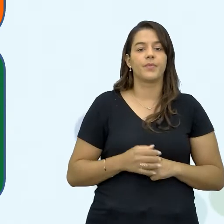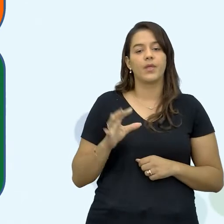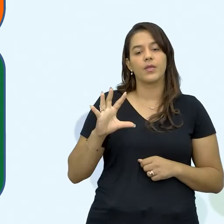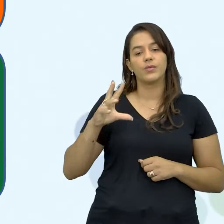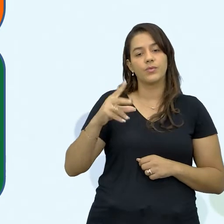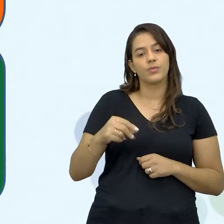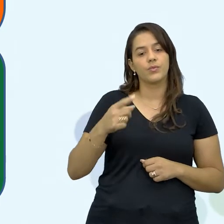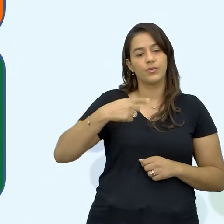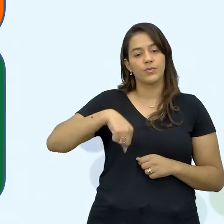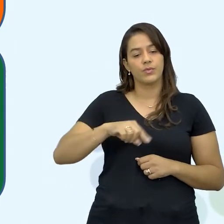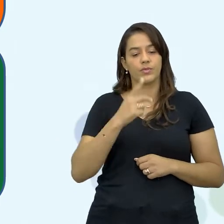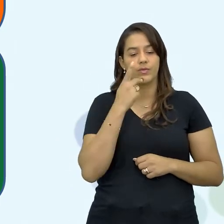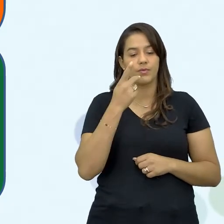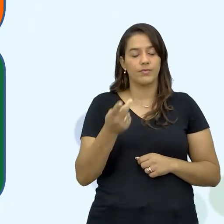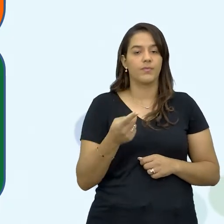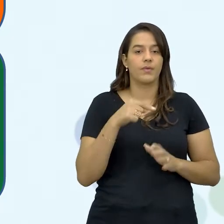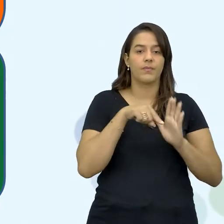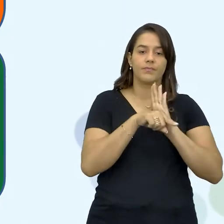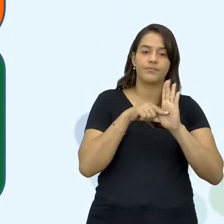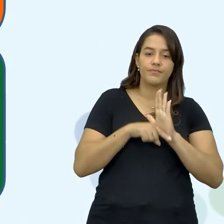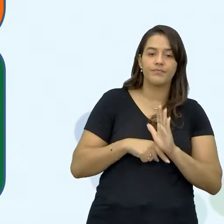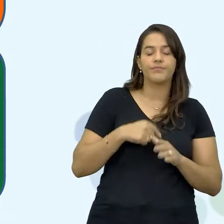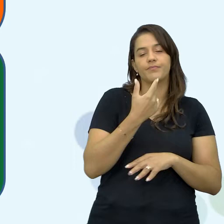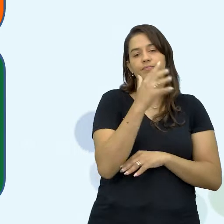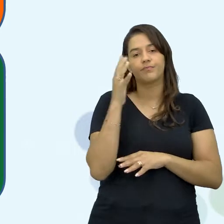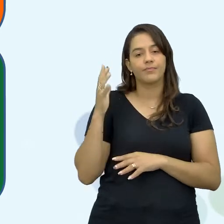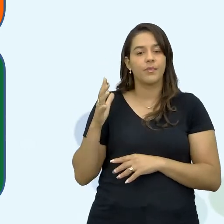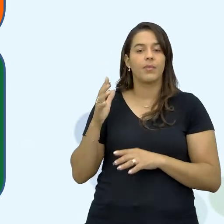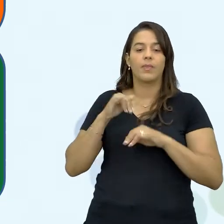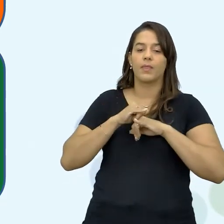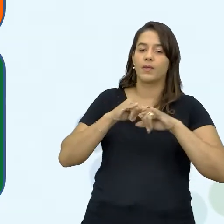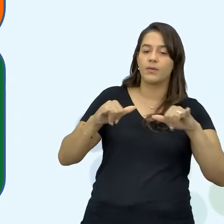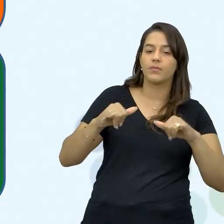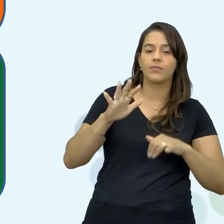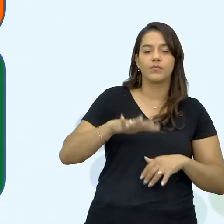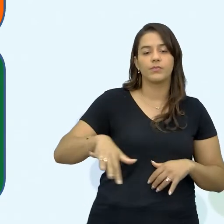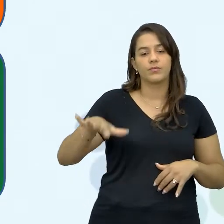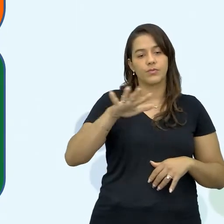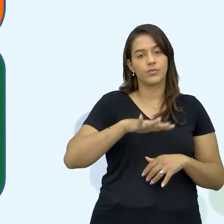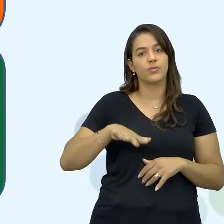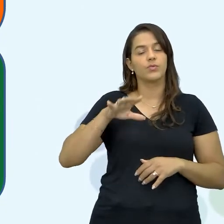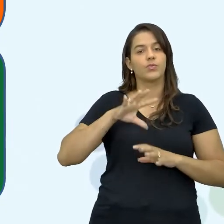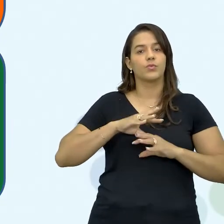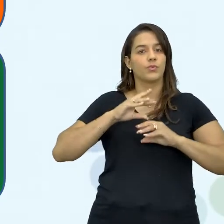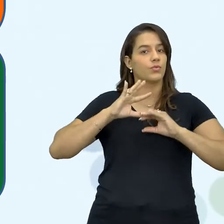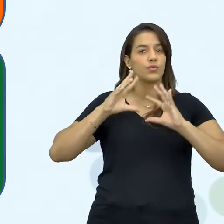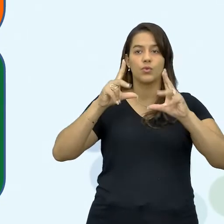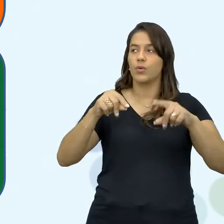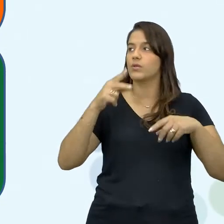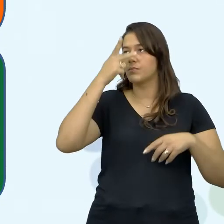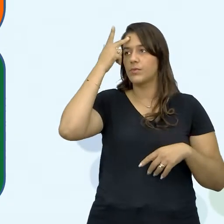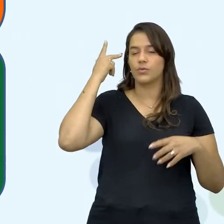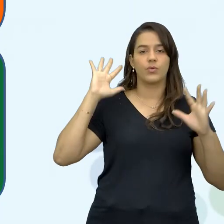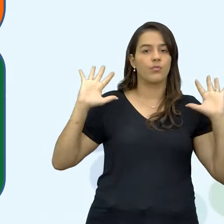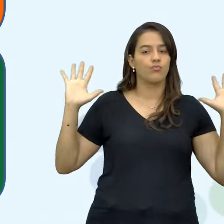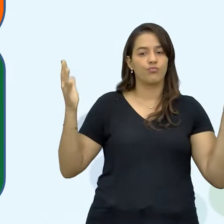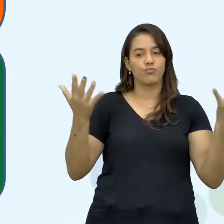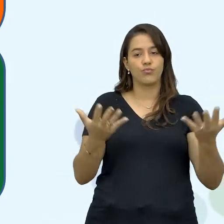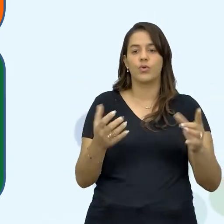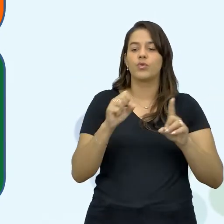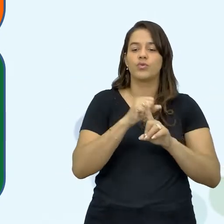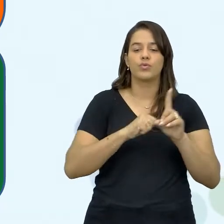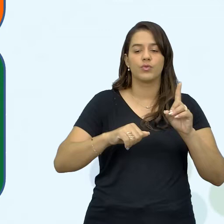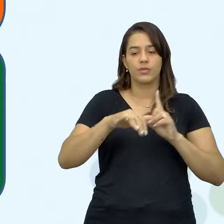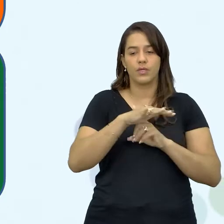tudo que a gente está falando, analisar questões socioambientais, comunicar também com o público, não só com a gente, mas quem está ao nosso redor, né, a nível